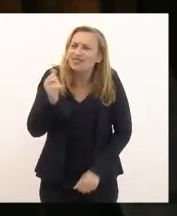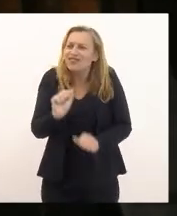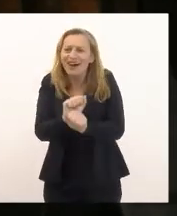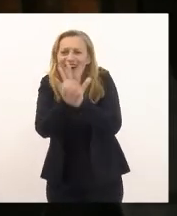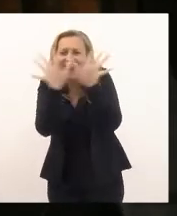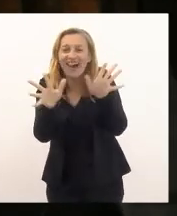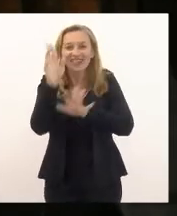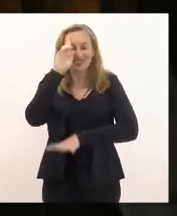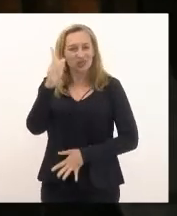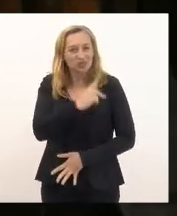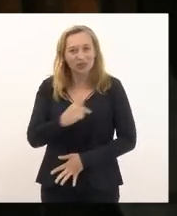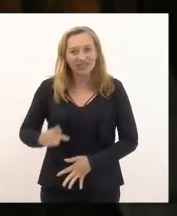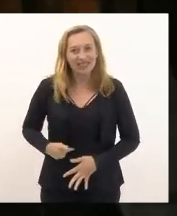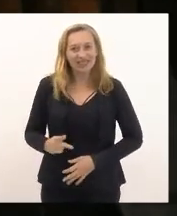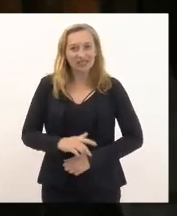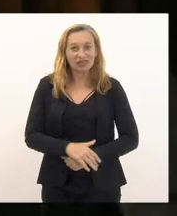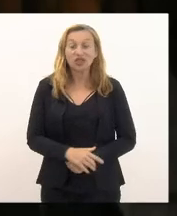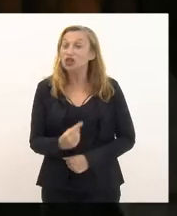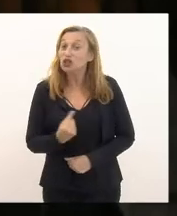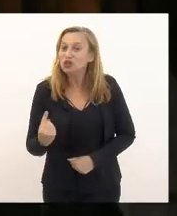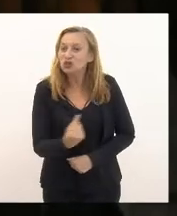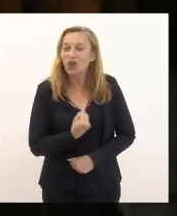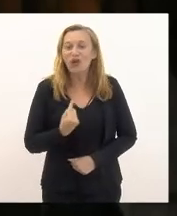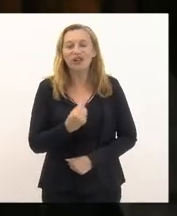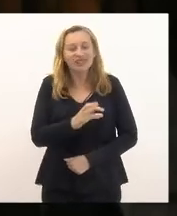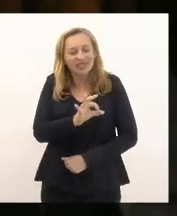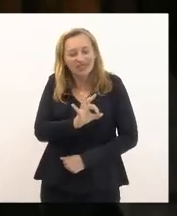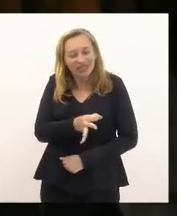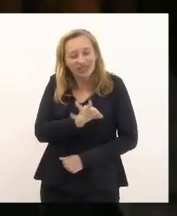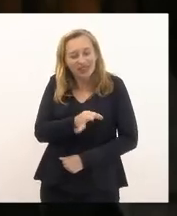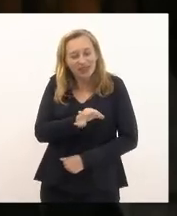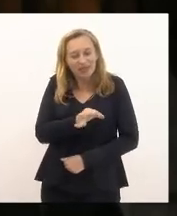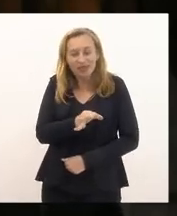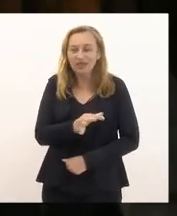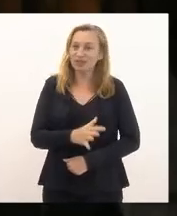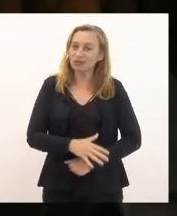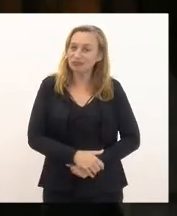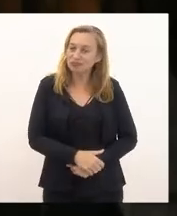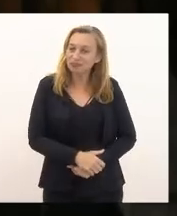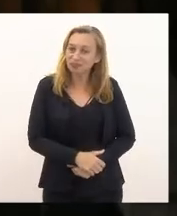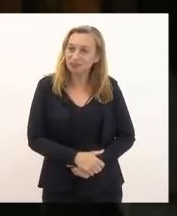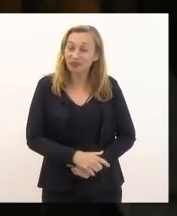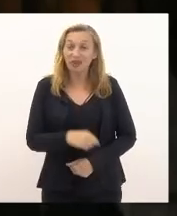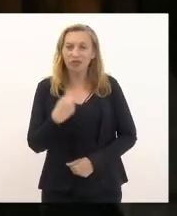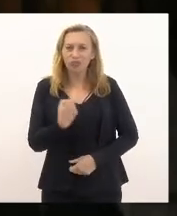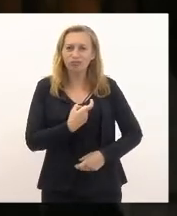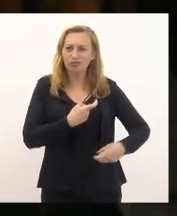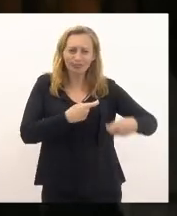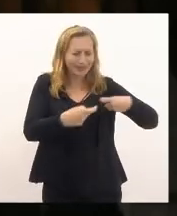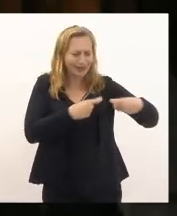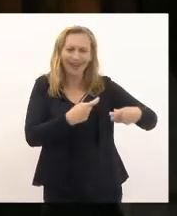claro, senhora presidente, que nós efetivamente estamos em guerra.